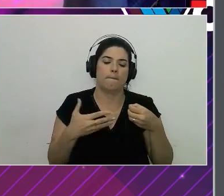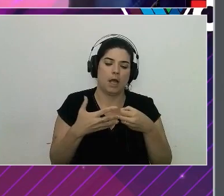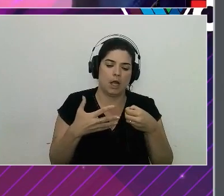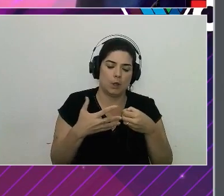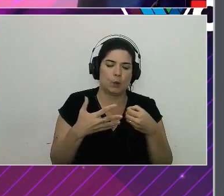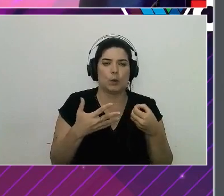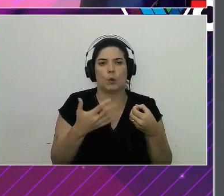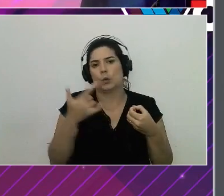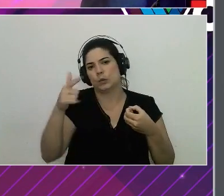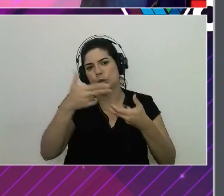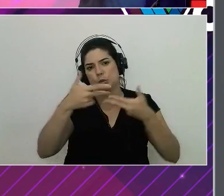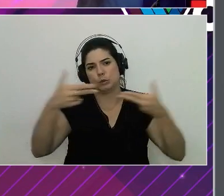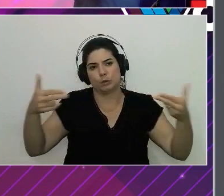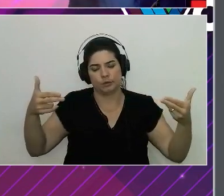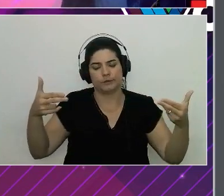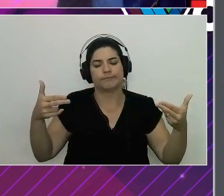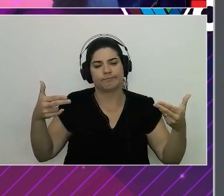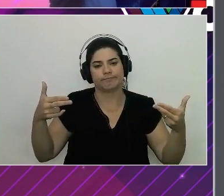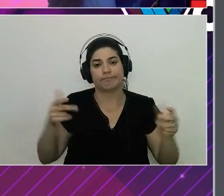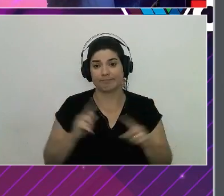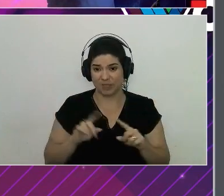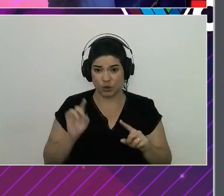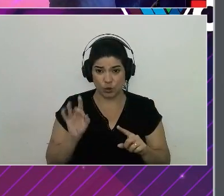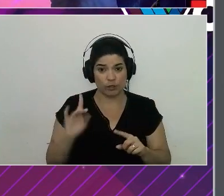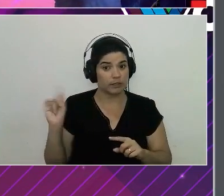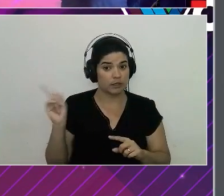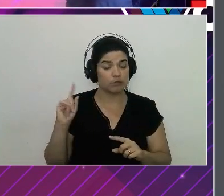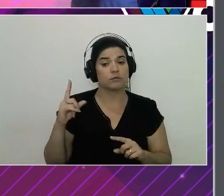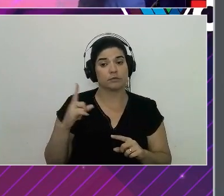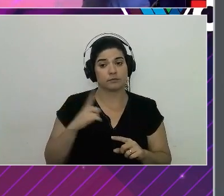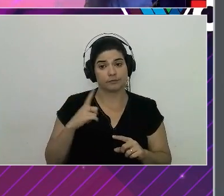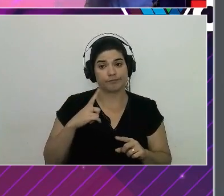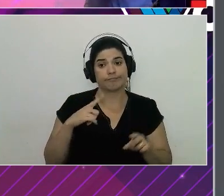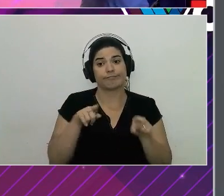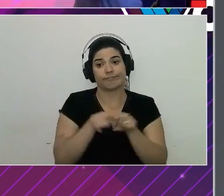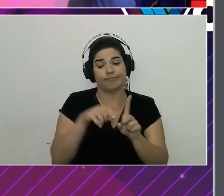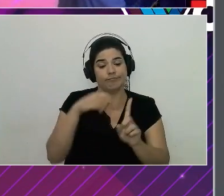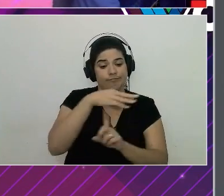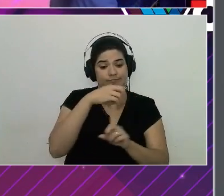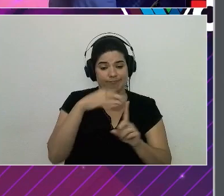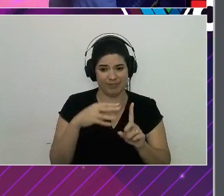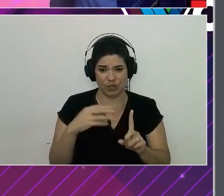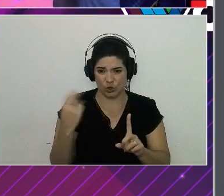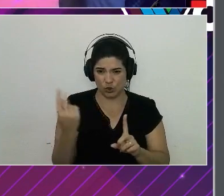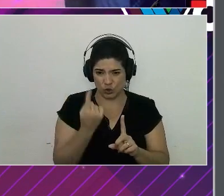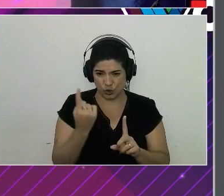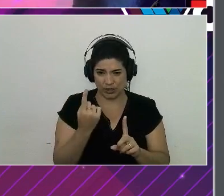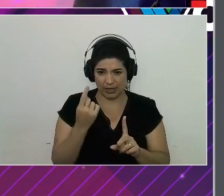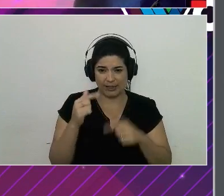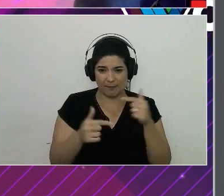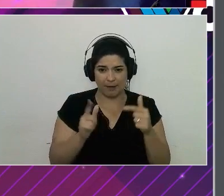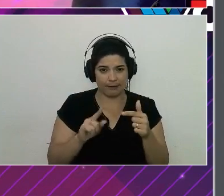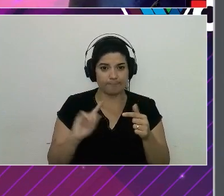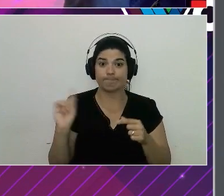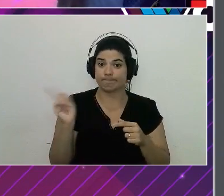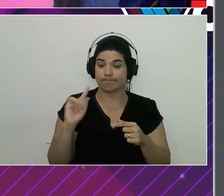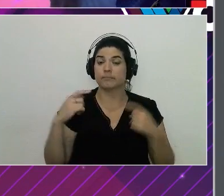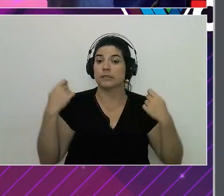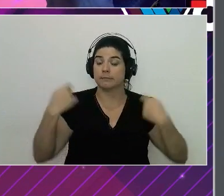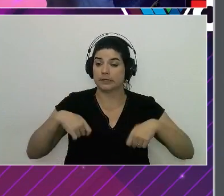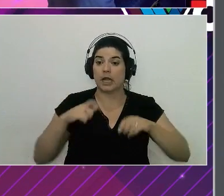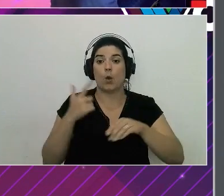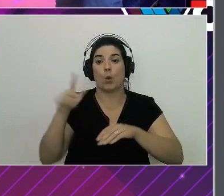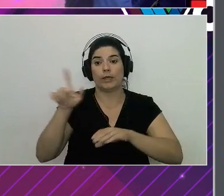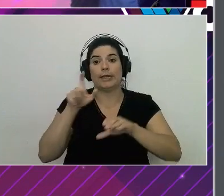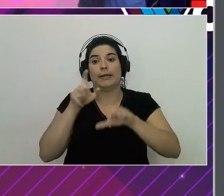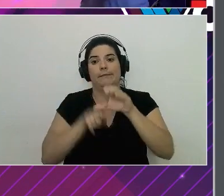complexidades. E não só isso, mas uma Purchase API não trabalha sozinha, você teria ela interagindo com uma API de produto, por exemplo. E isso já aumenta um